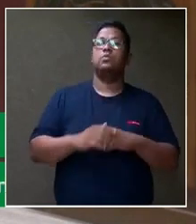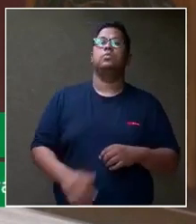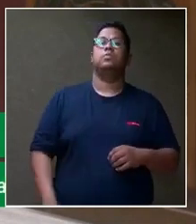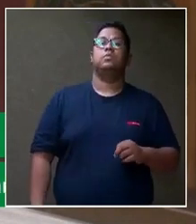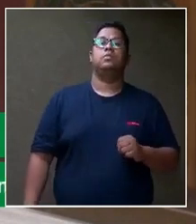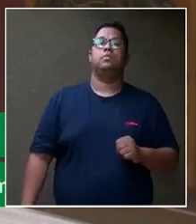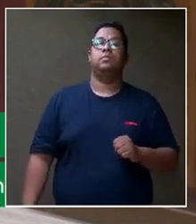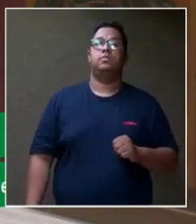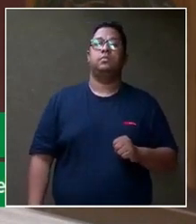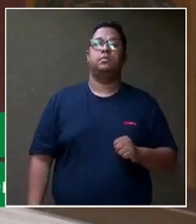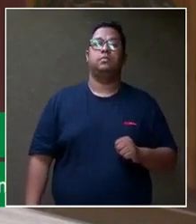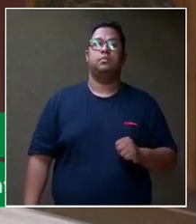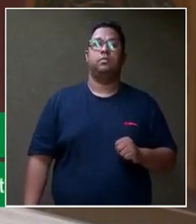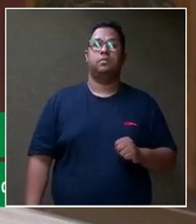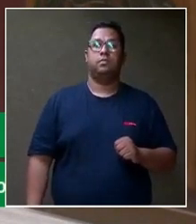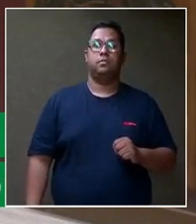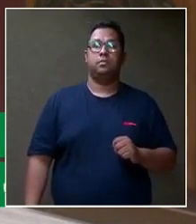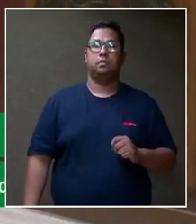buscar ele no cursinho,